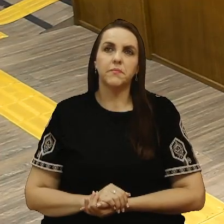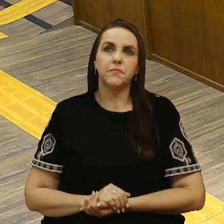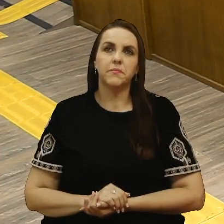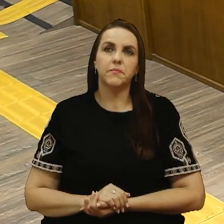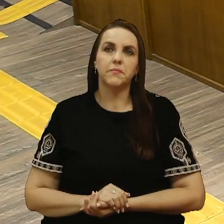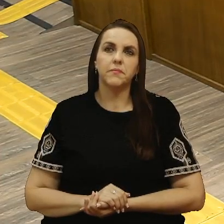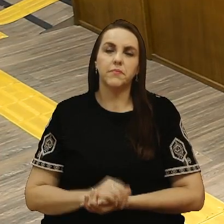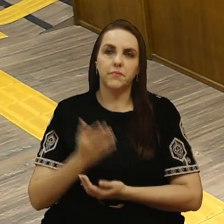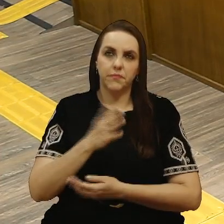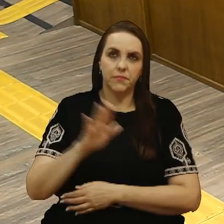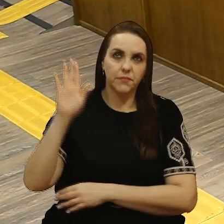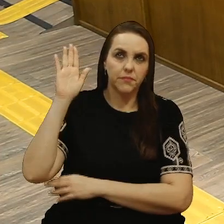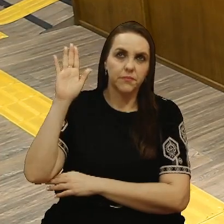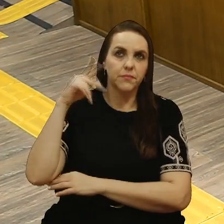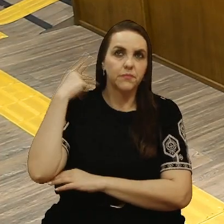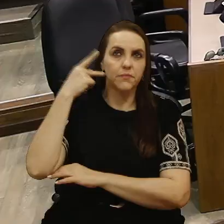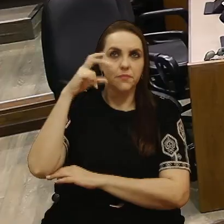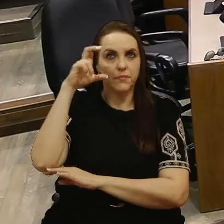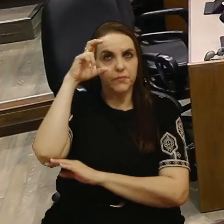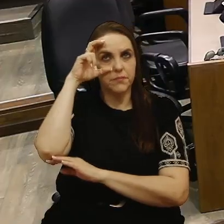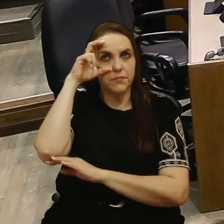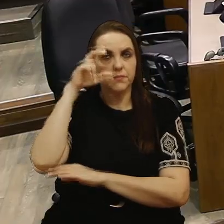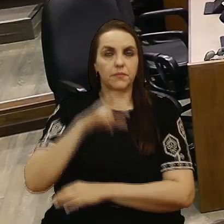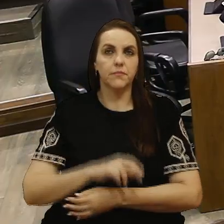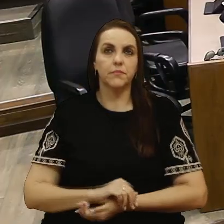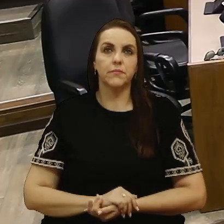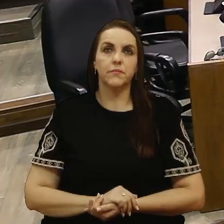Com a palavra, a vereadora Sandra Boneto.